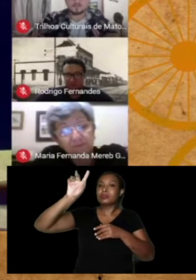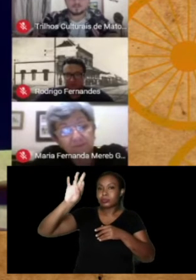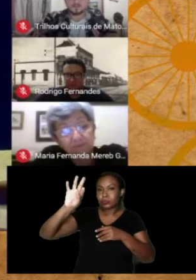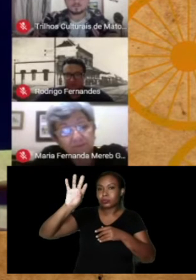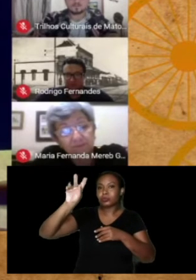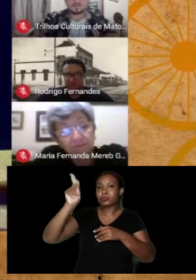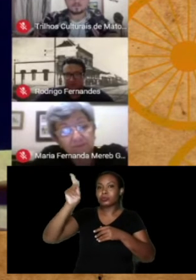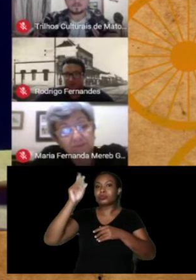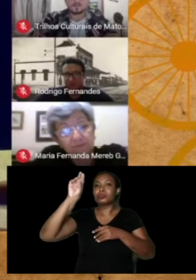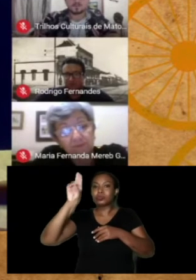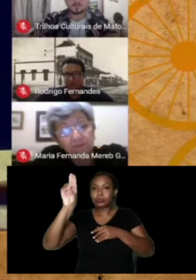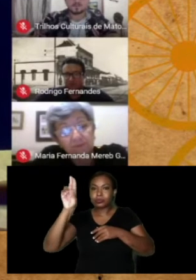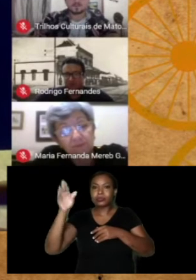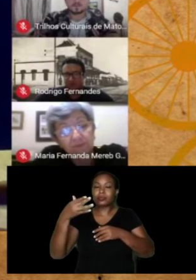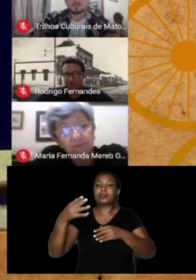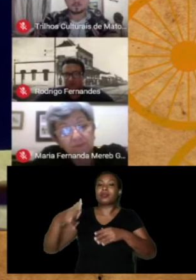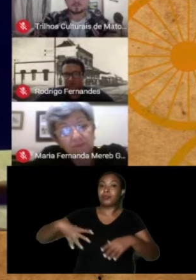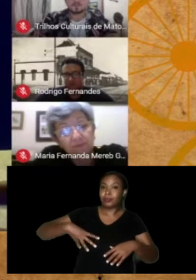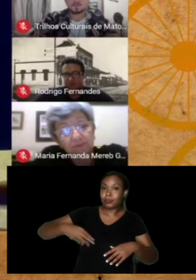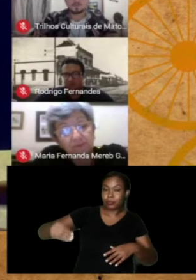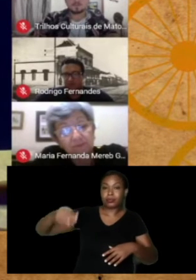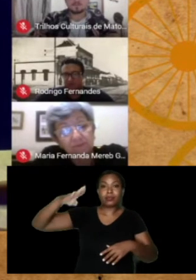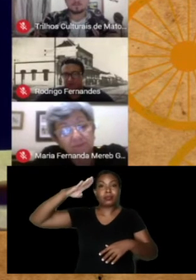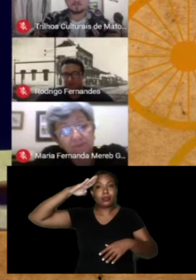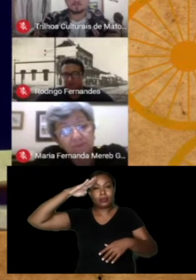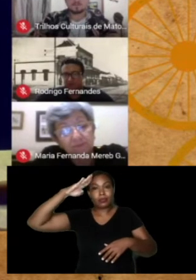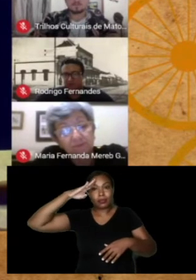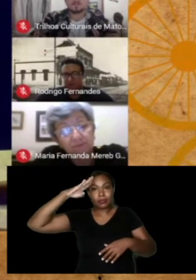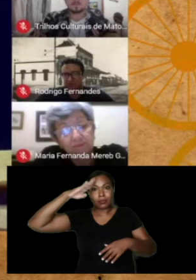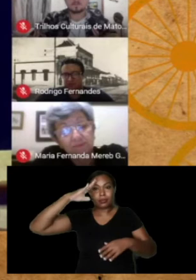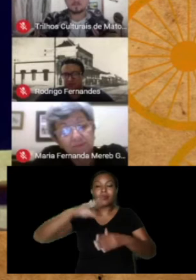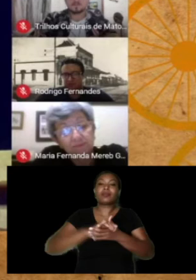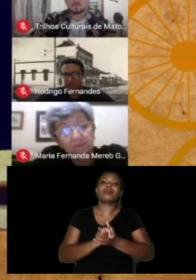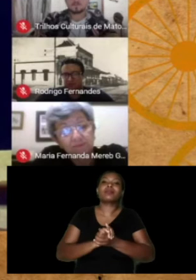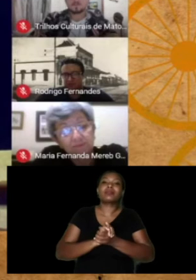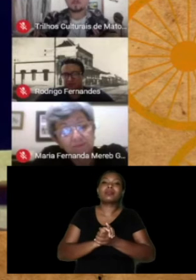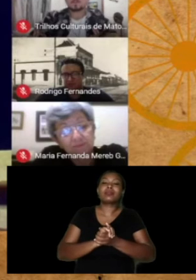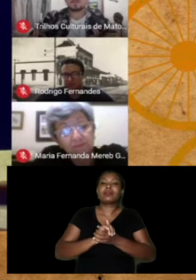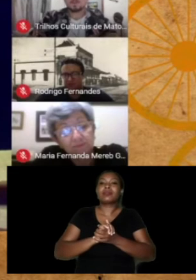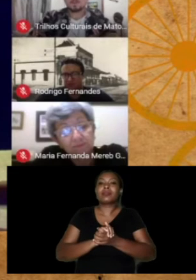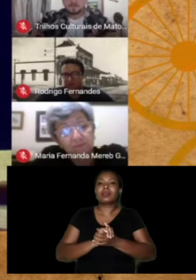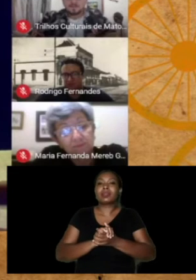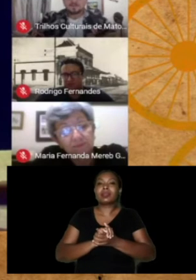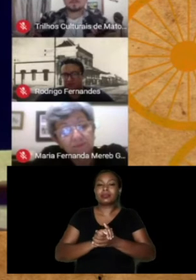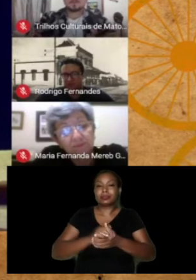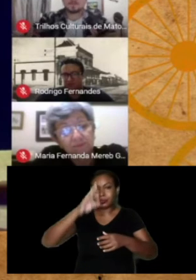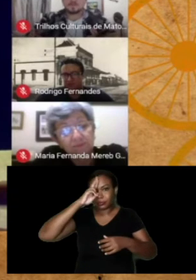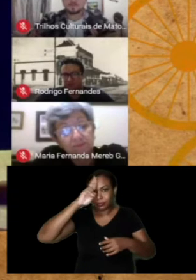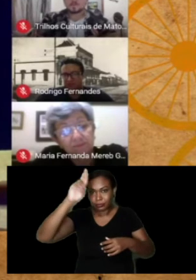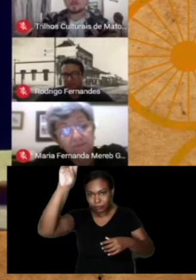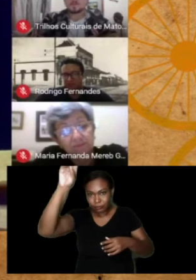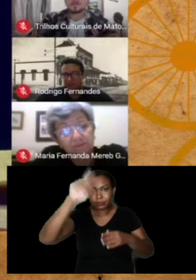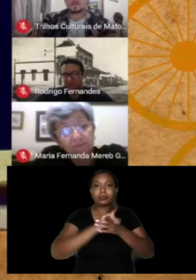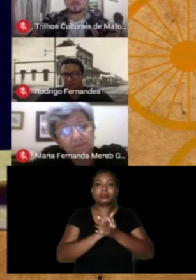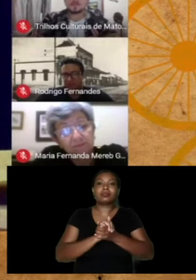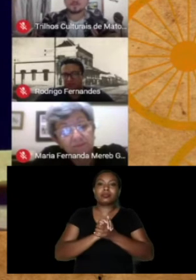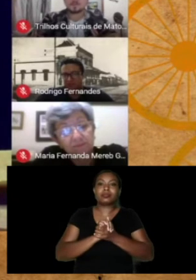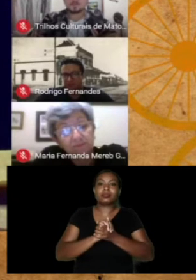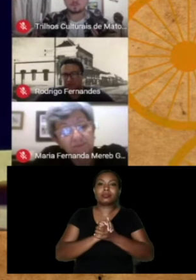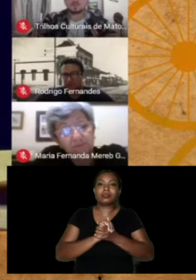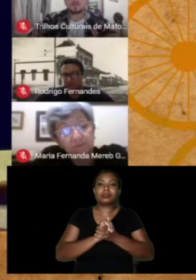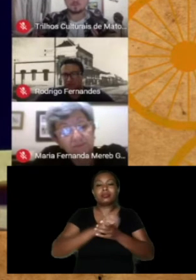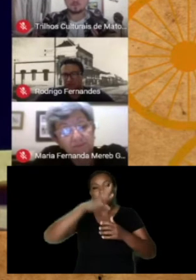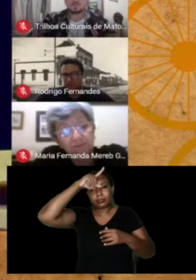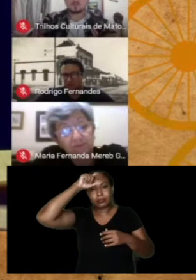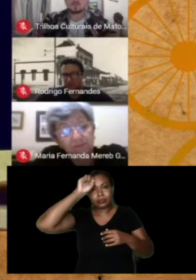era filho do coronel Afrânio Figueiredo, foi chefe do antigo SNI do Mato Grosso